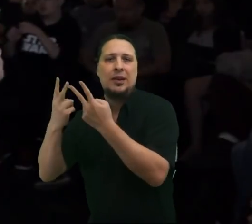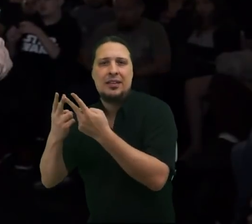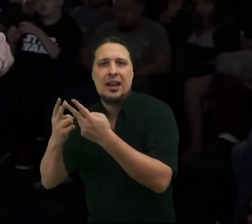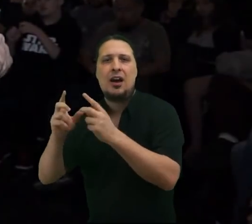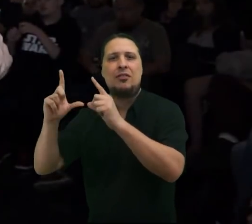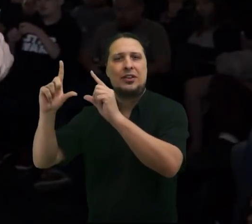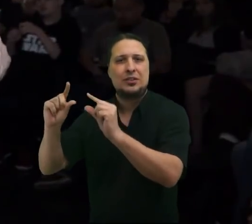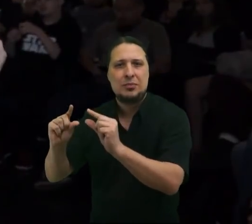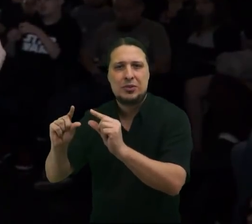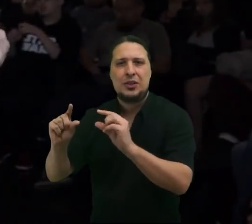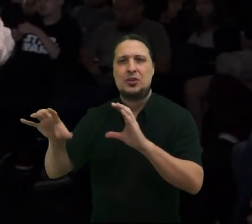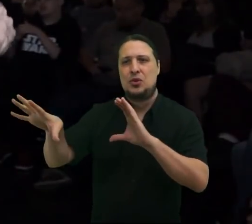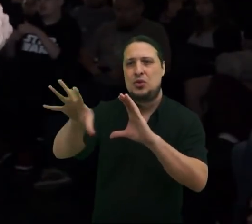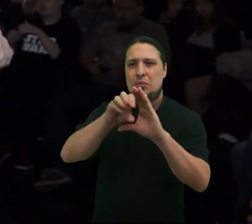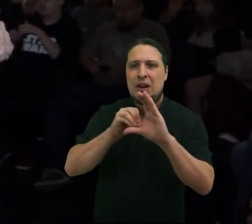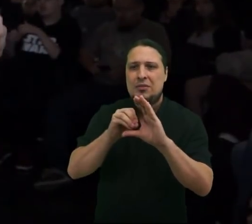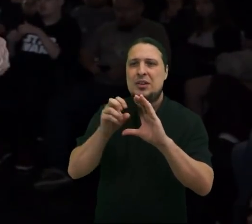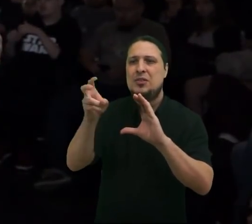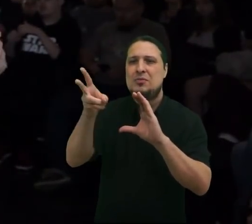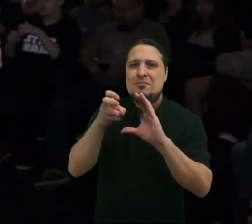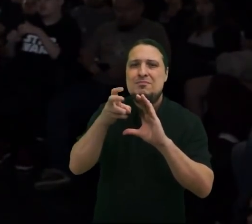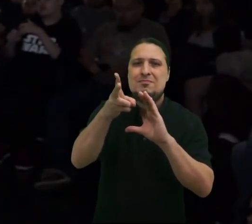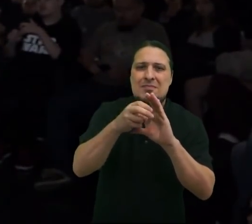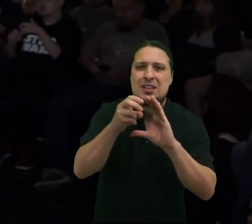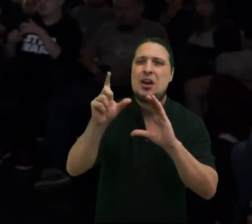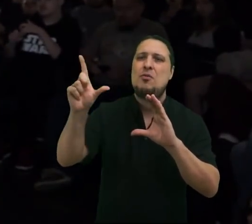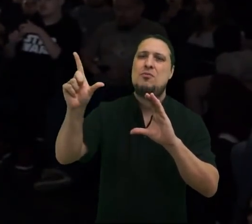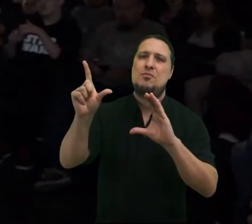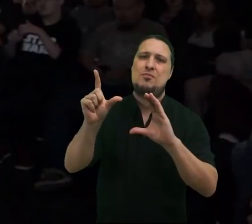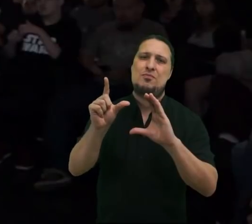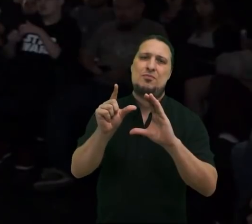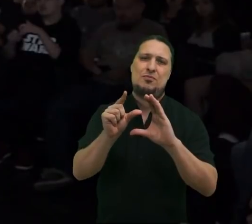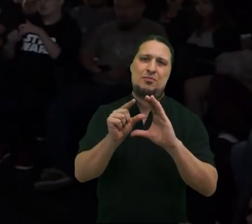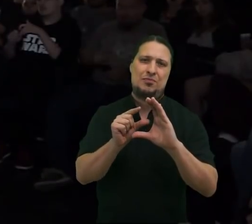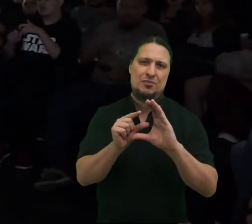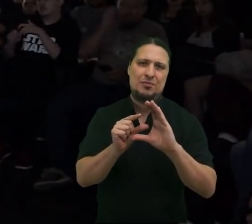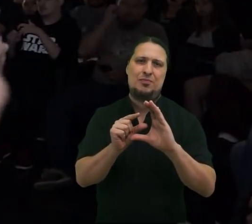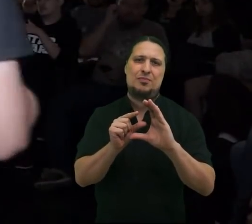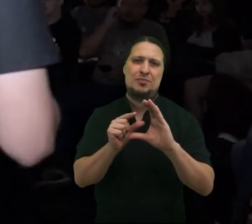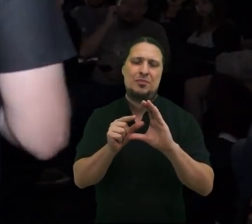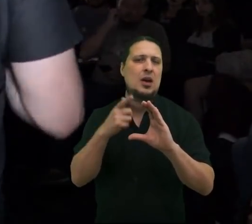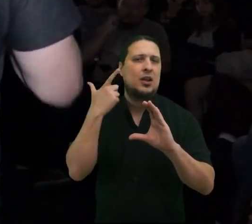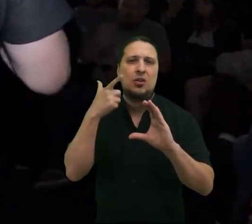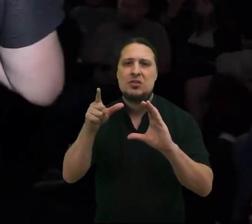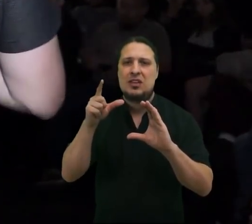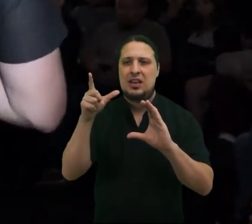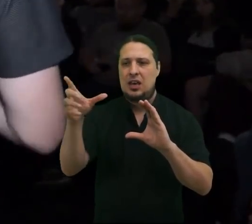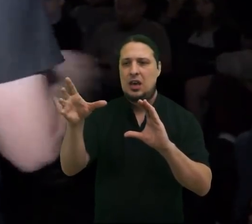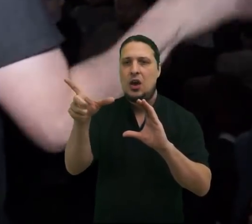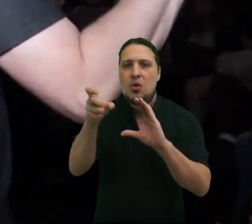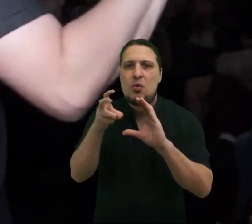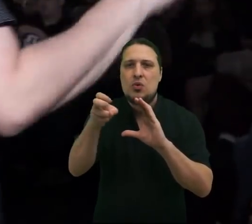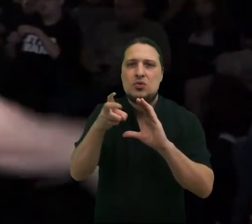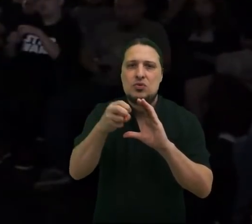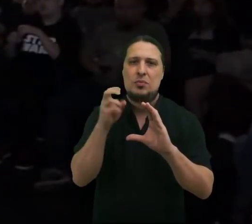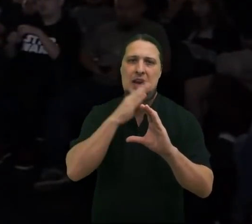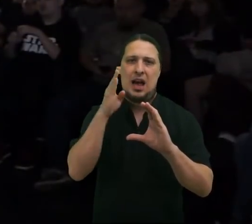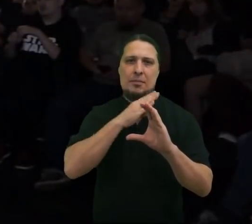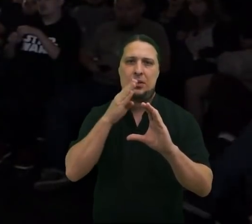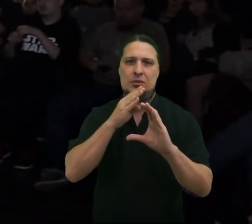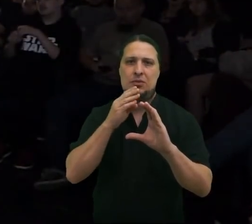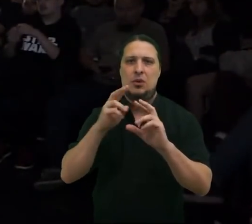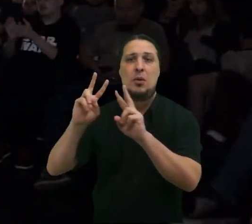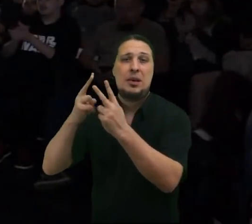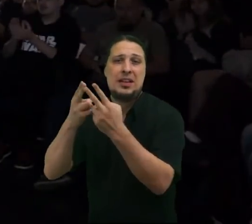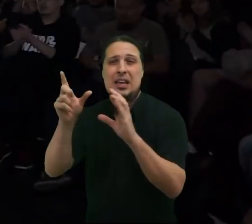no passado do universo, na época em que as galáxias estavam se formando. Tá? Então seria isso. Agradeço a todos vocês, espero que tenham